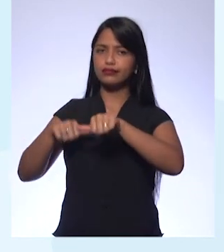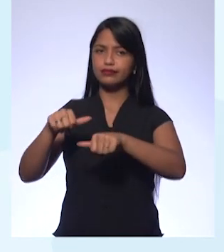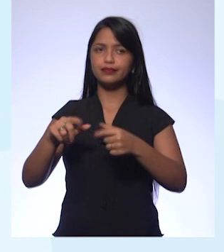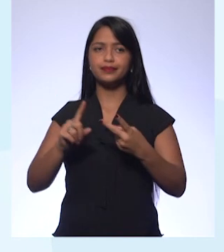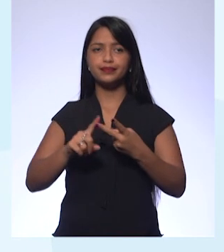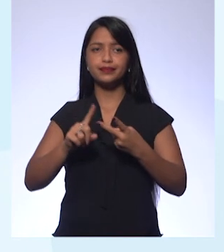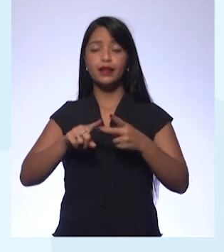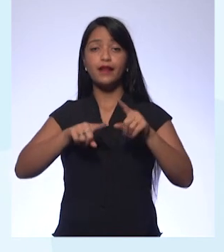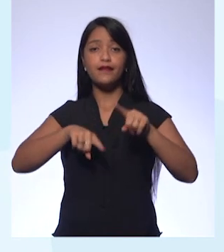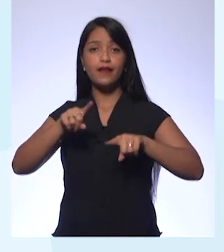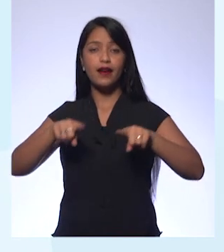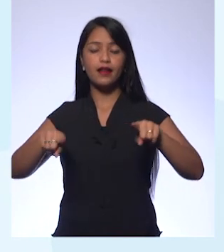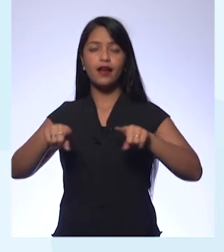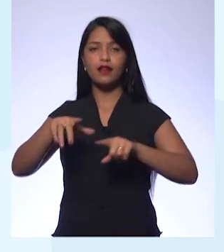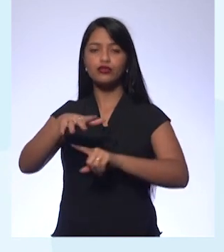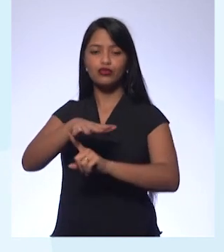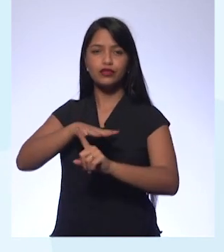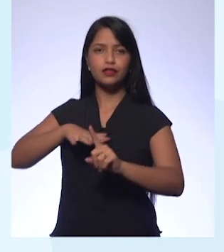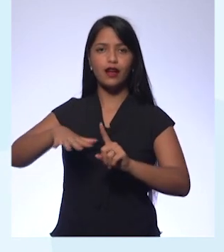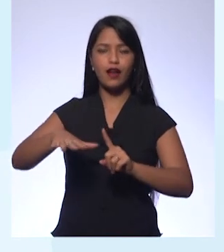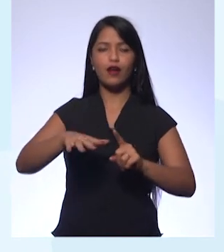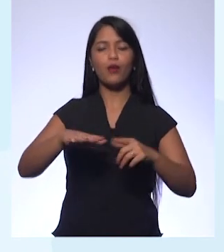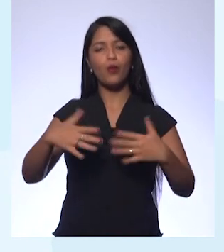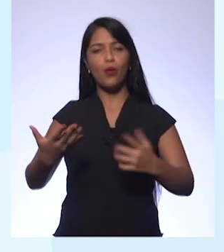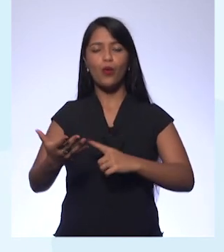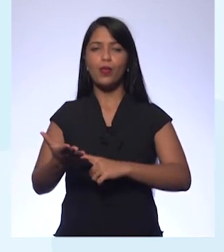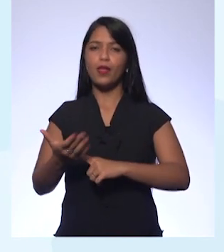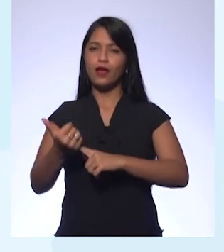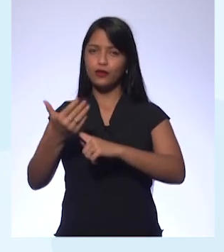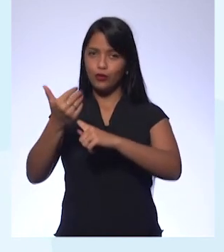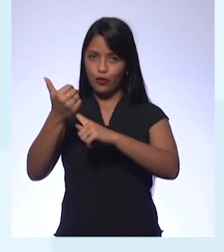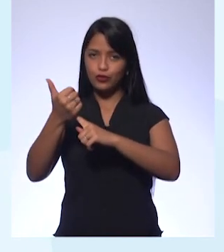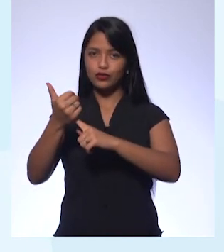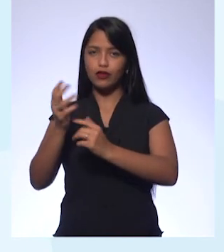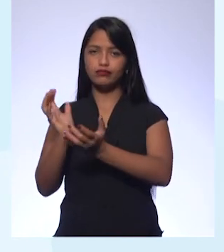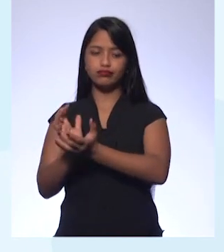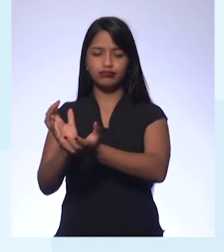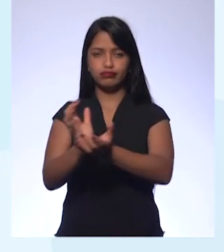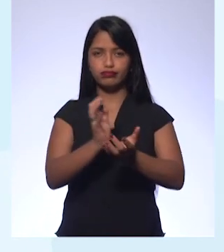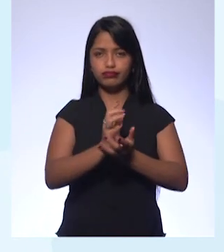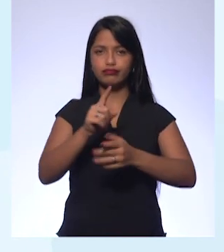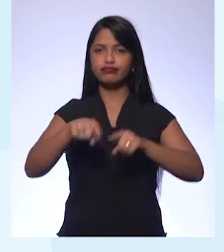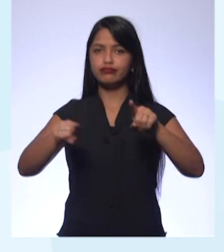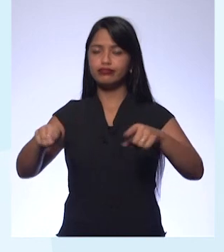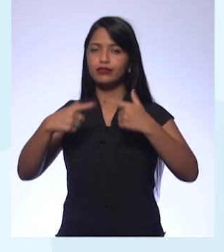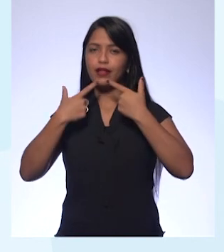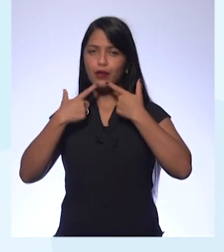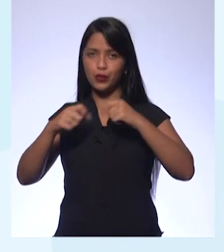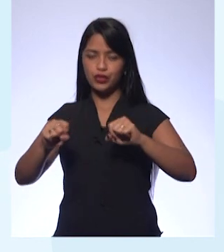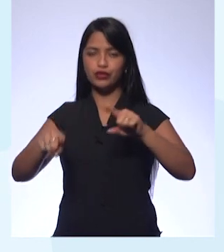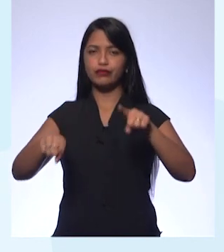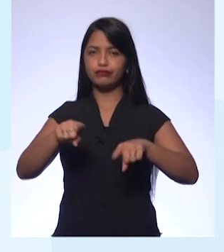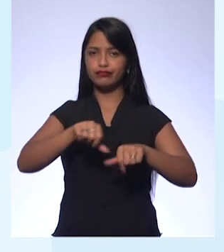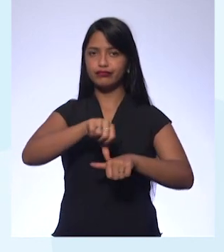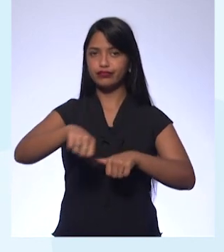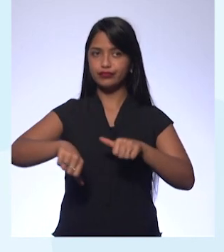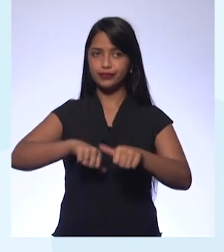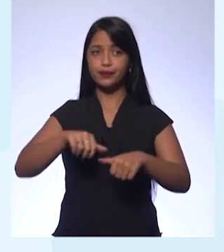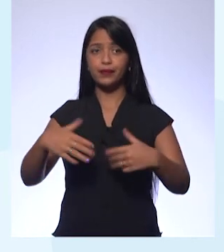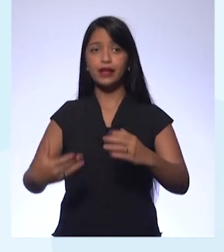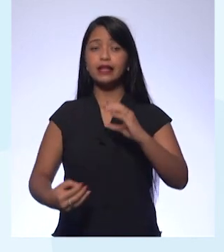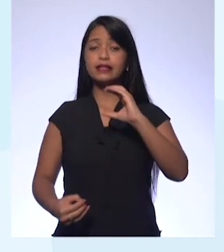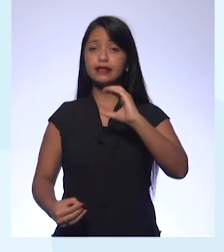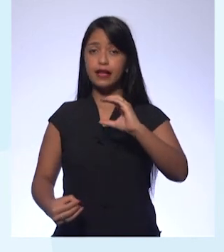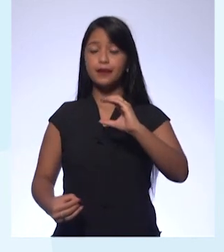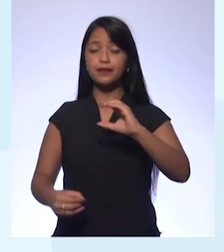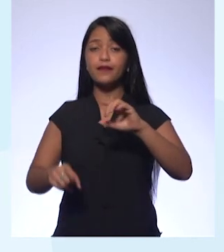barra tecnológica, tá aqui que está delimitando bem, na verdade, aqui o grupo social, tá? E C, variante regional ou geográfica. Vai repetir